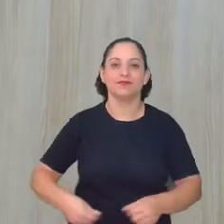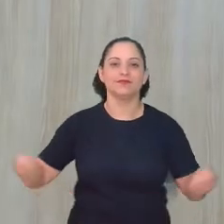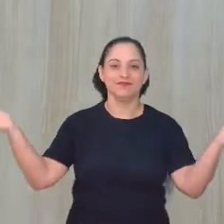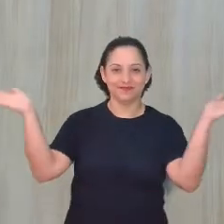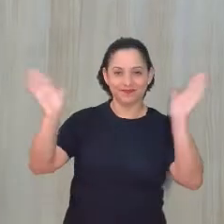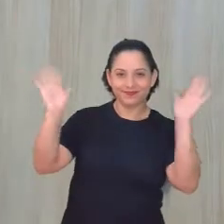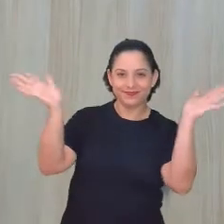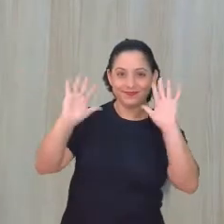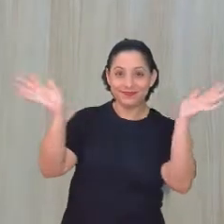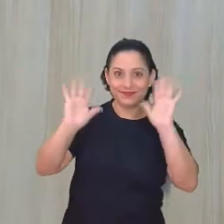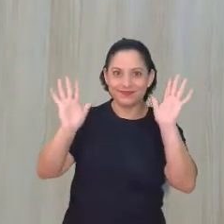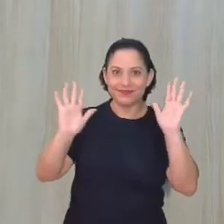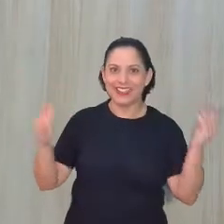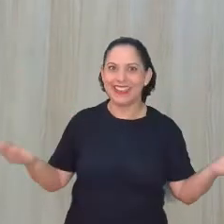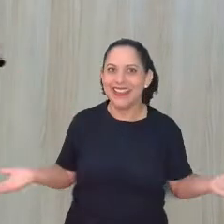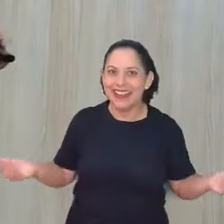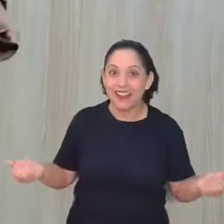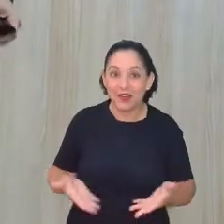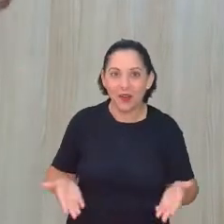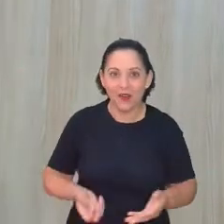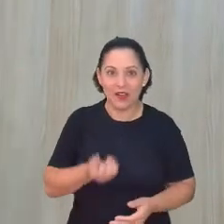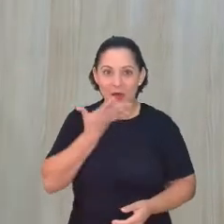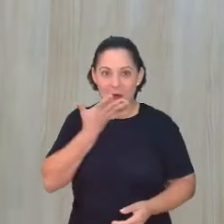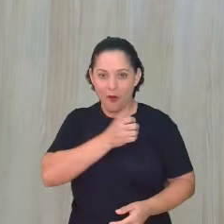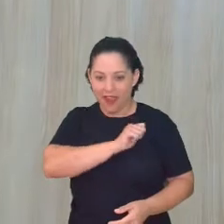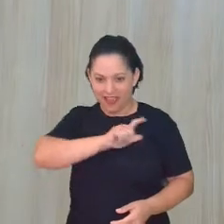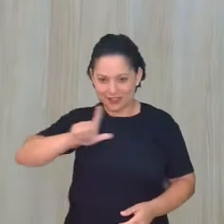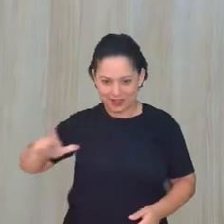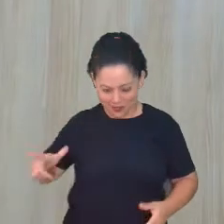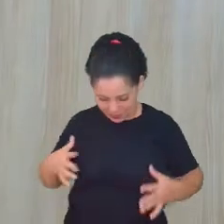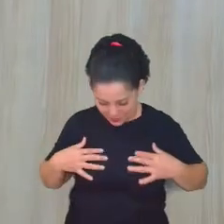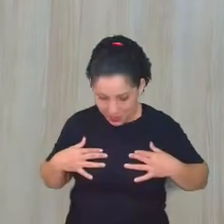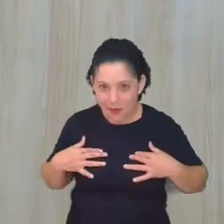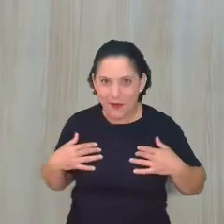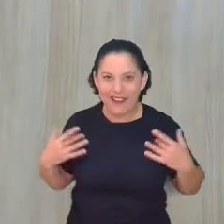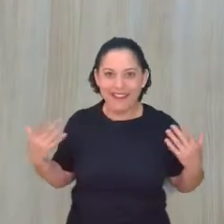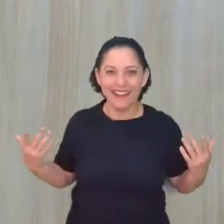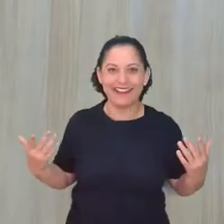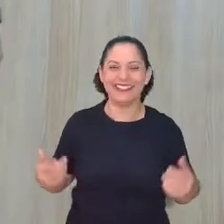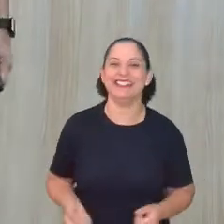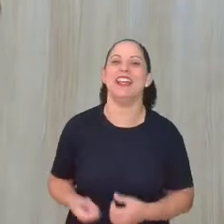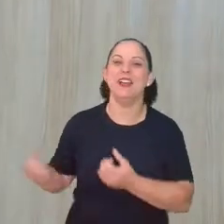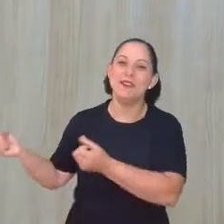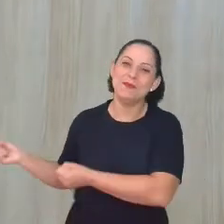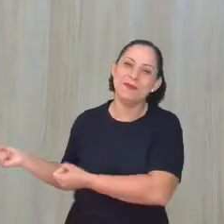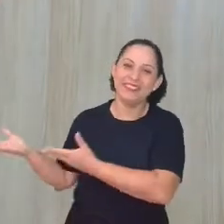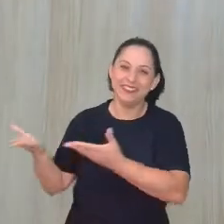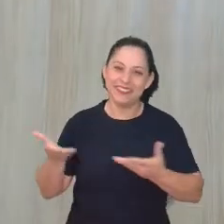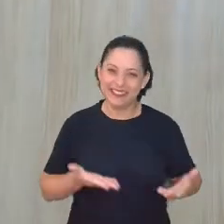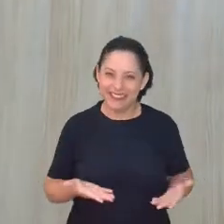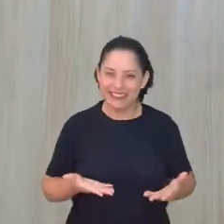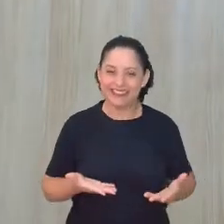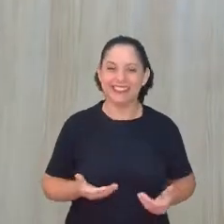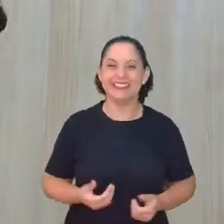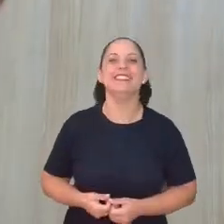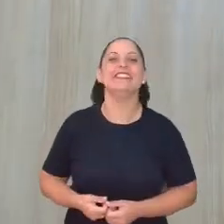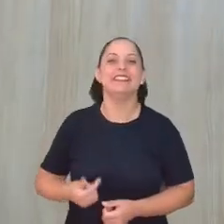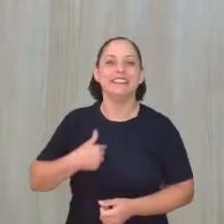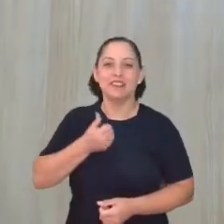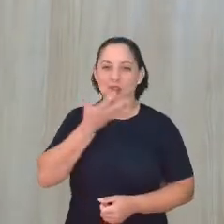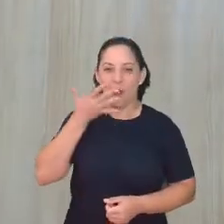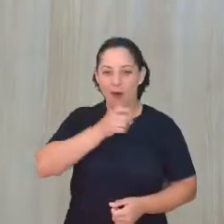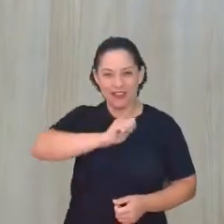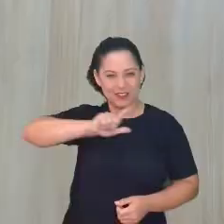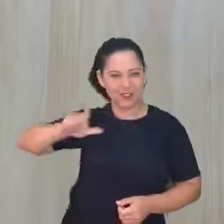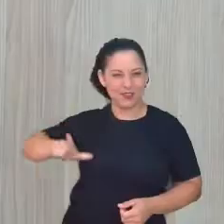Fala, galerinha! Eita, todo azul hoje, vice pai. Eita, combinou tudo. Seja muito bem-vindo. Poxa, eu fico de azul. Fico